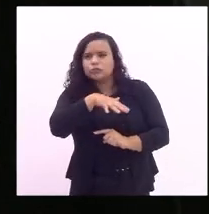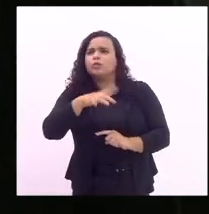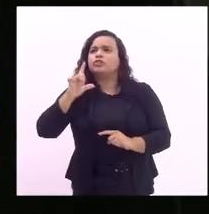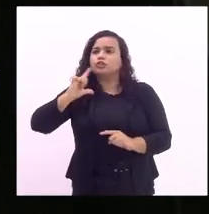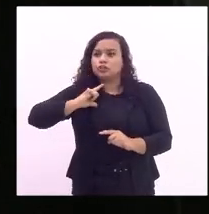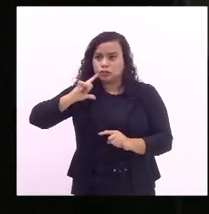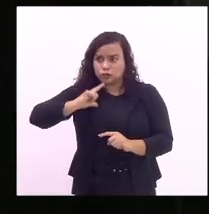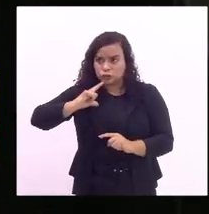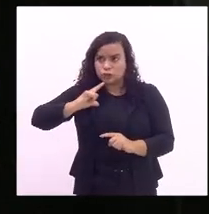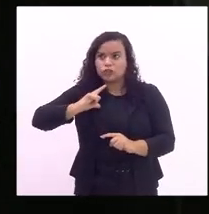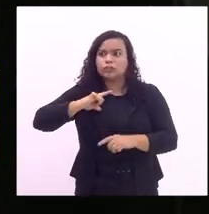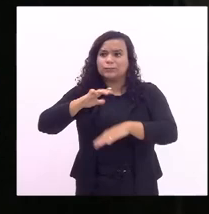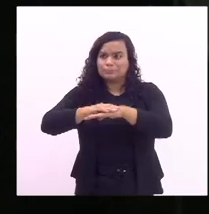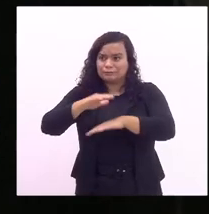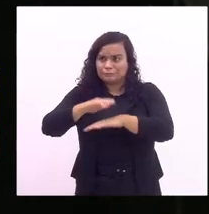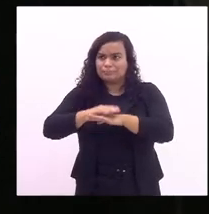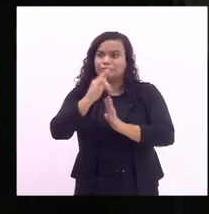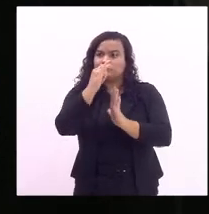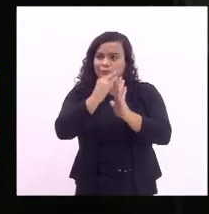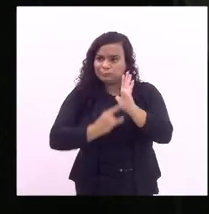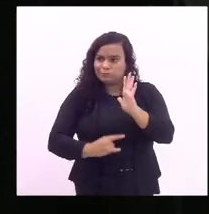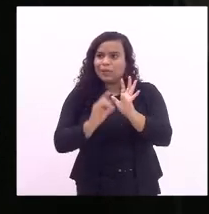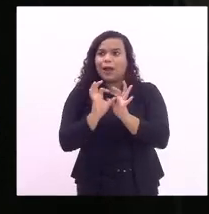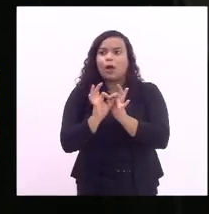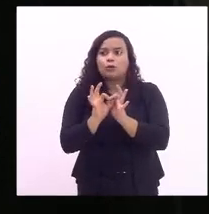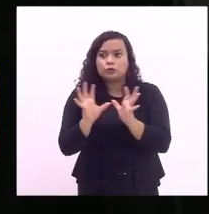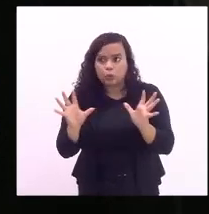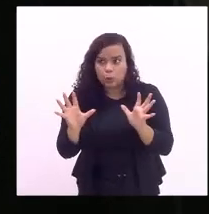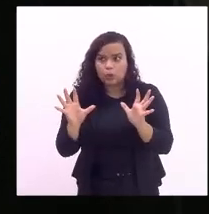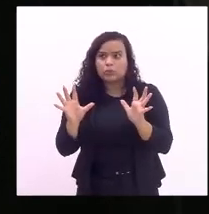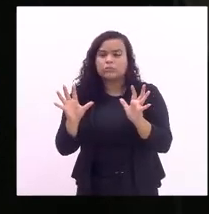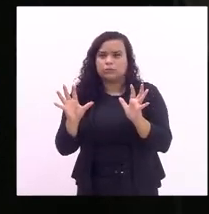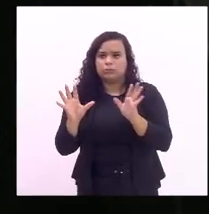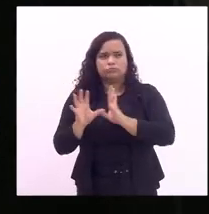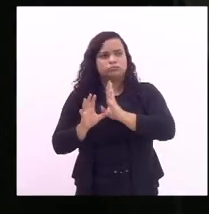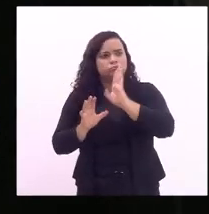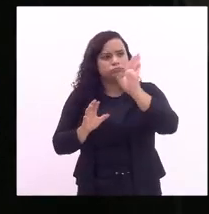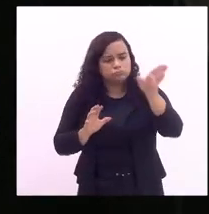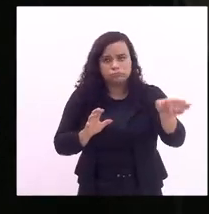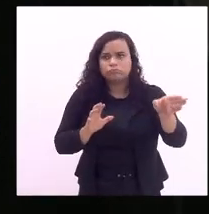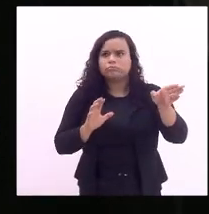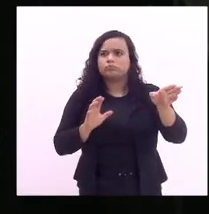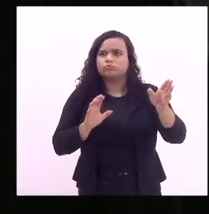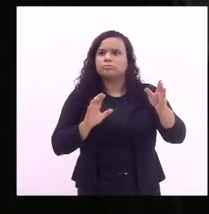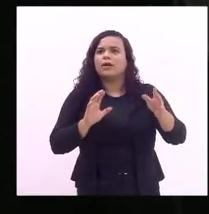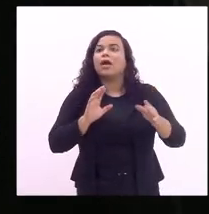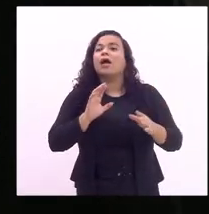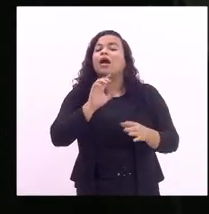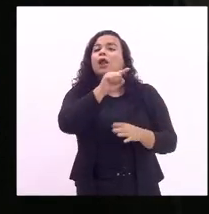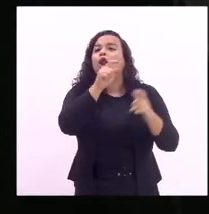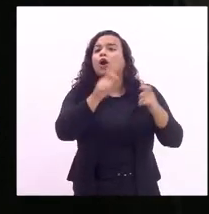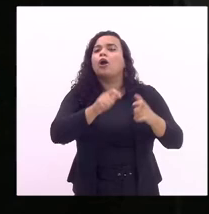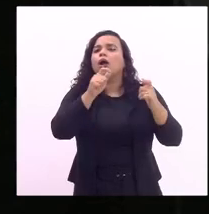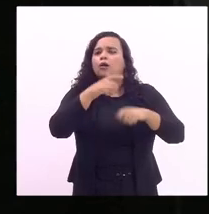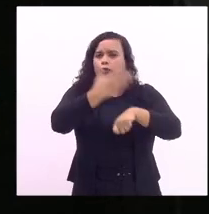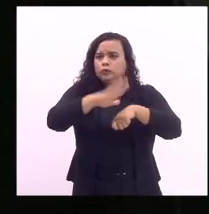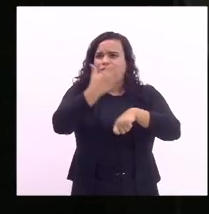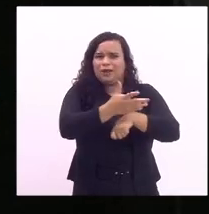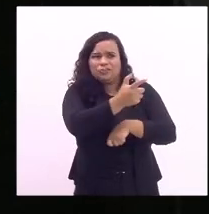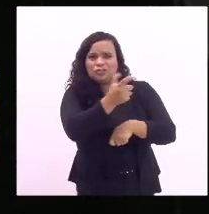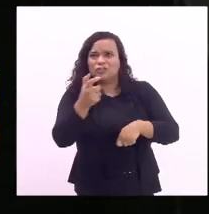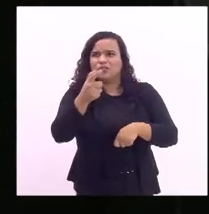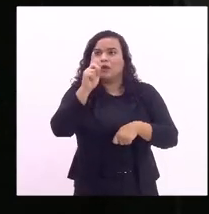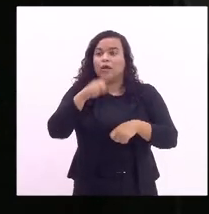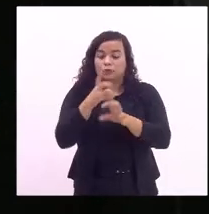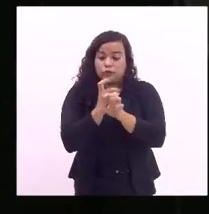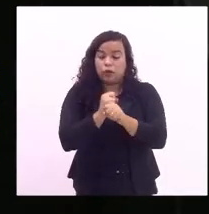a autorização de sair de casa até o estande de tiro era 88